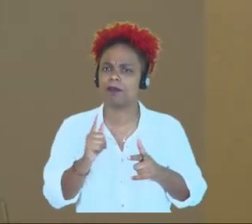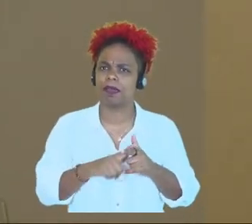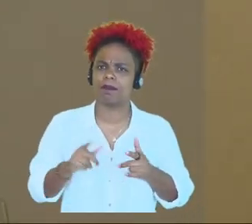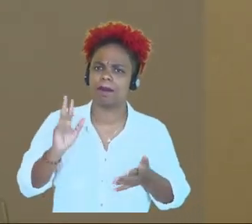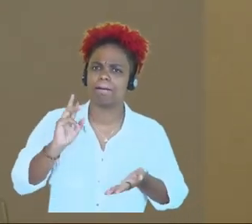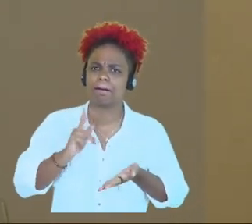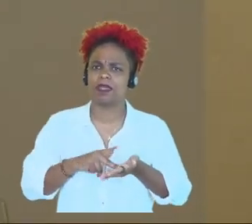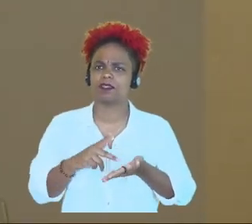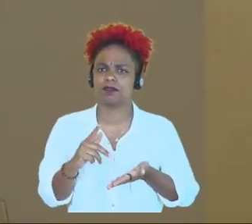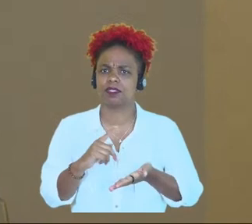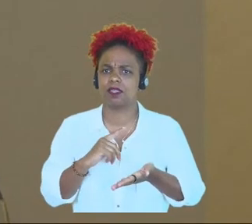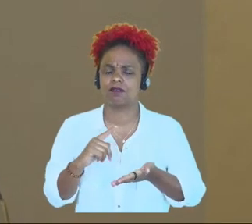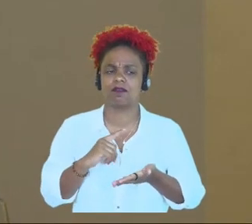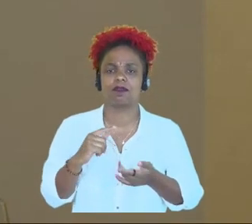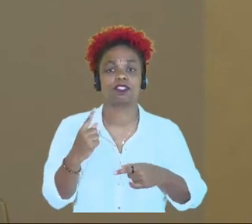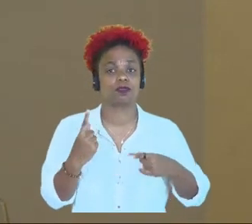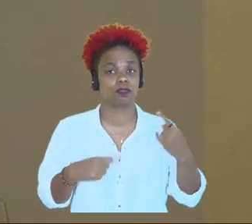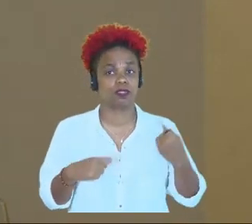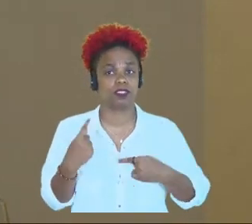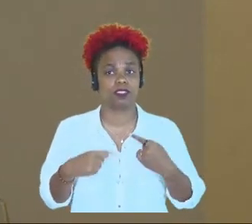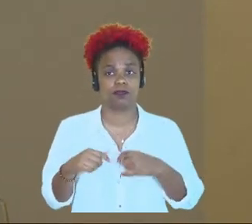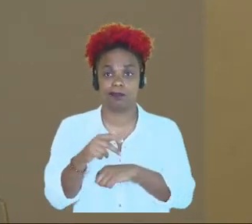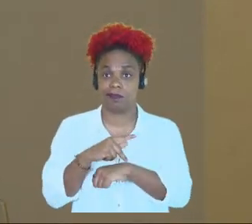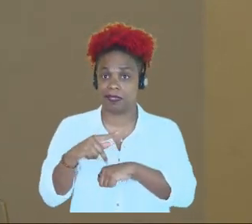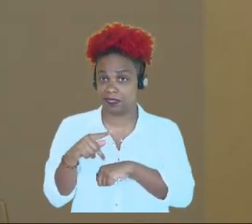concreto de ordem política para um país.